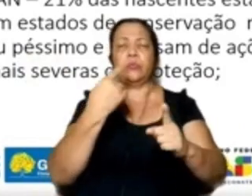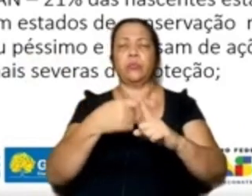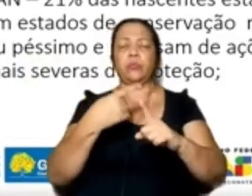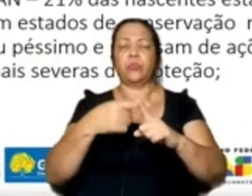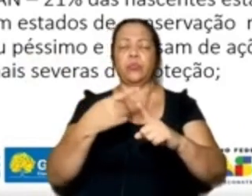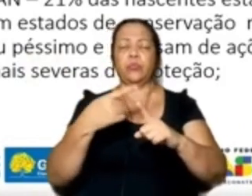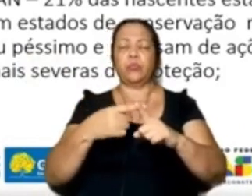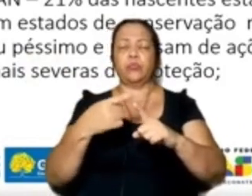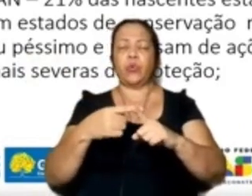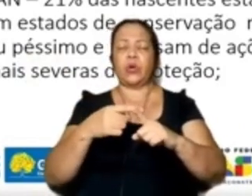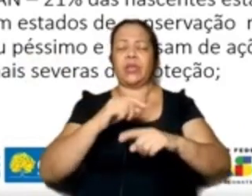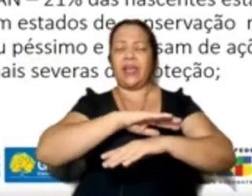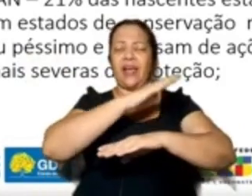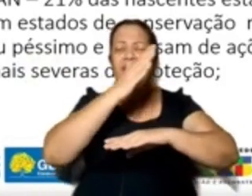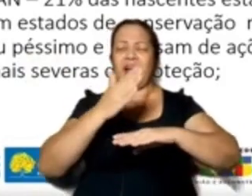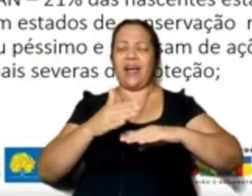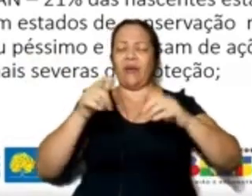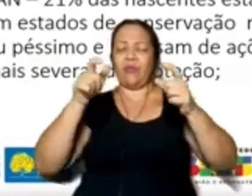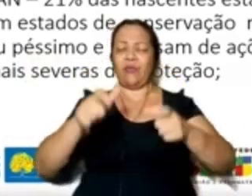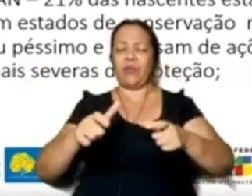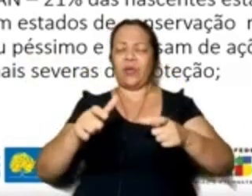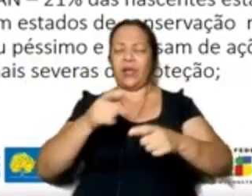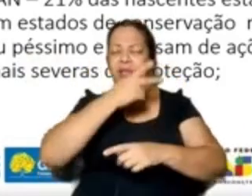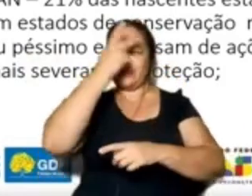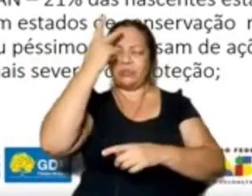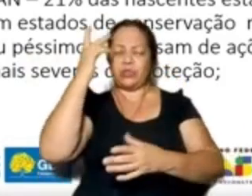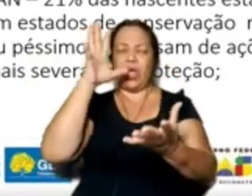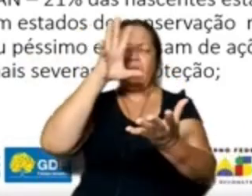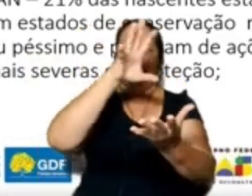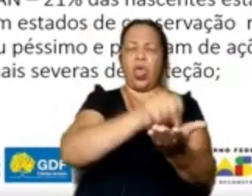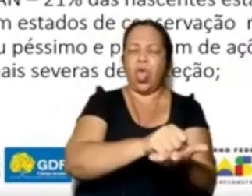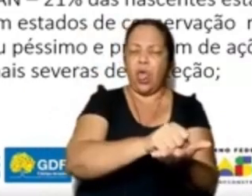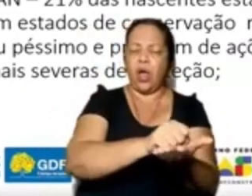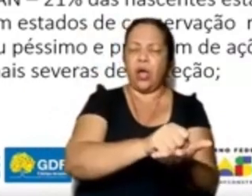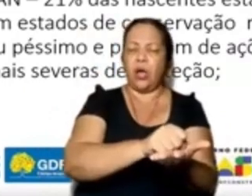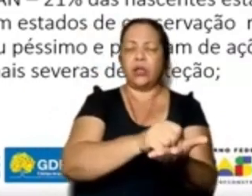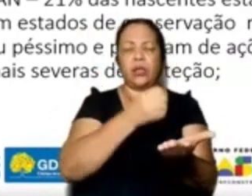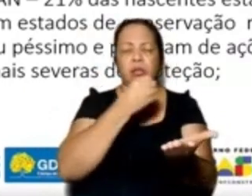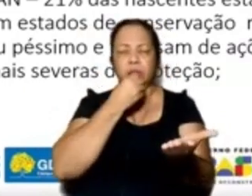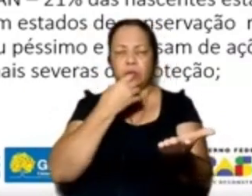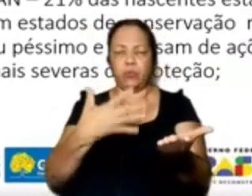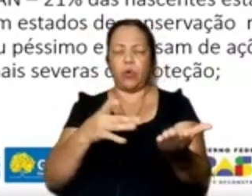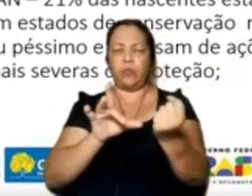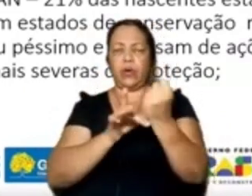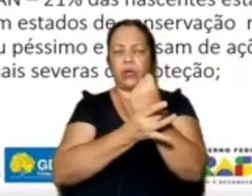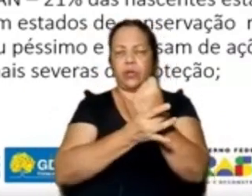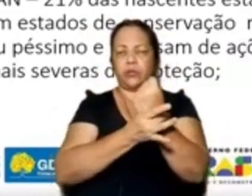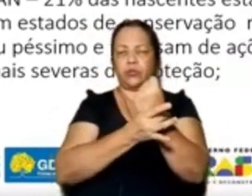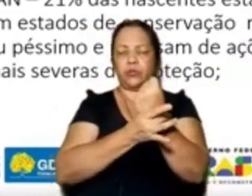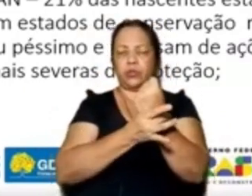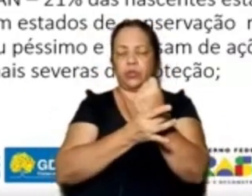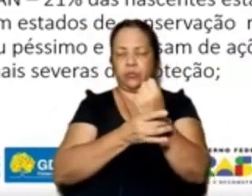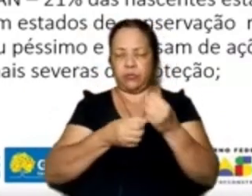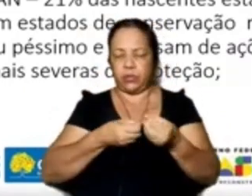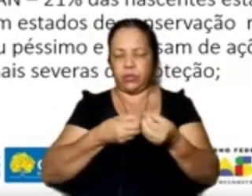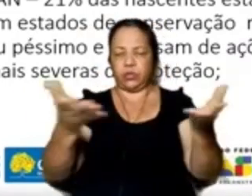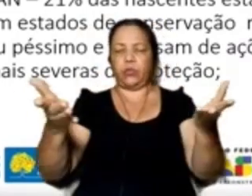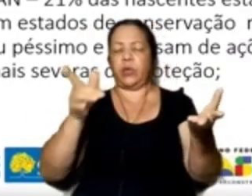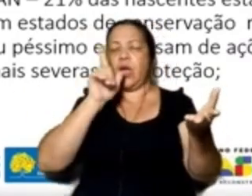ocupação da Serrinha ainda está sendo boa para garantir que a gente tenha água de boa qualidade chegando no Lago